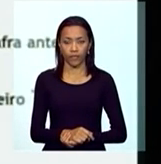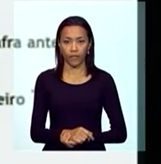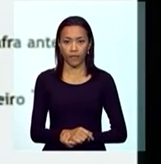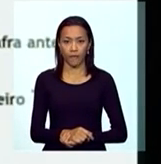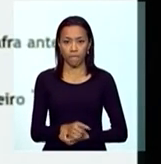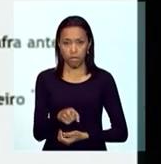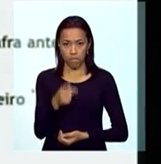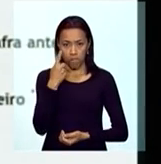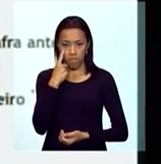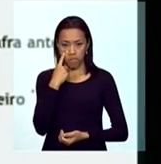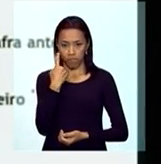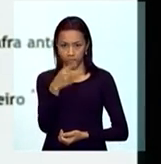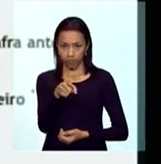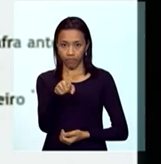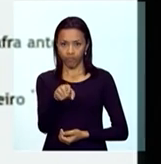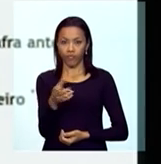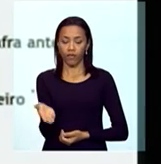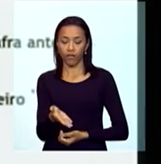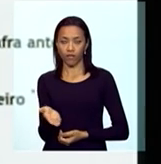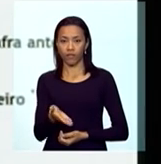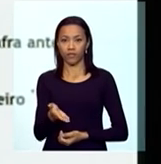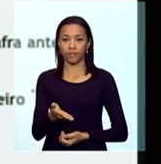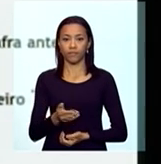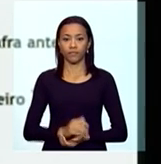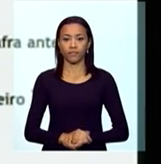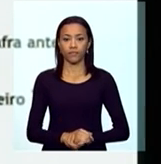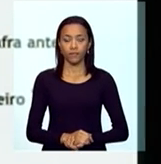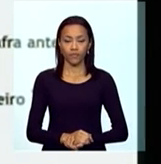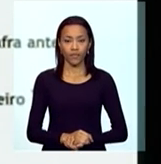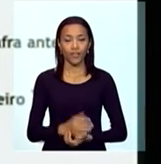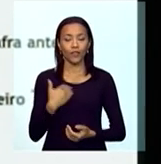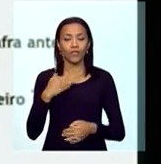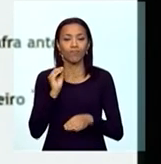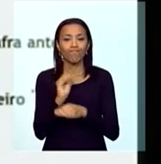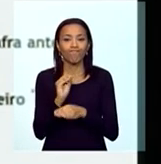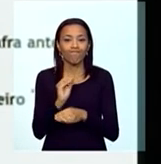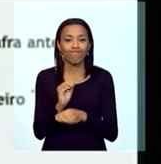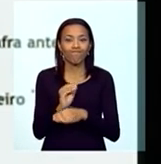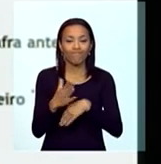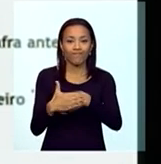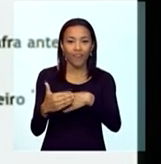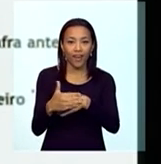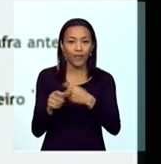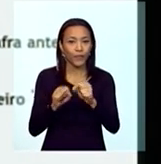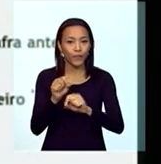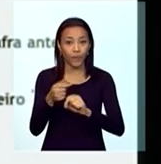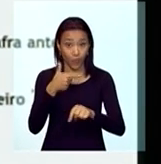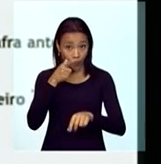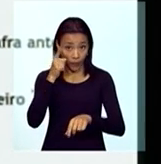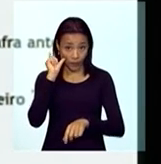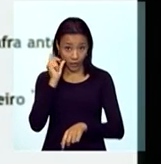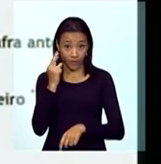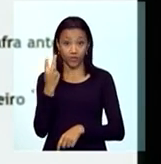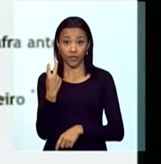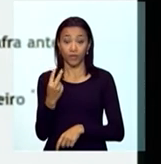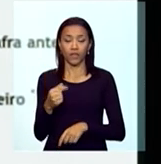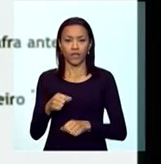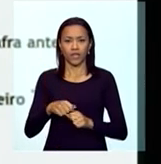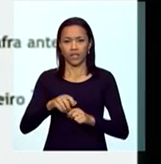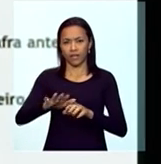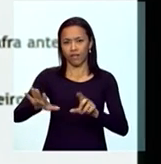Essa aí é uma joia que a gente tem que tratar com muito carinho. Quem viu televisão ontem, os programas rurais, viu